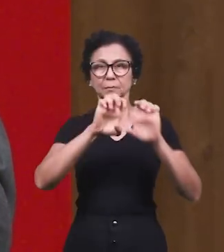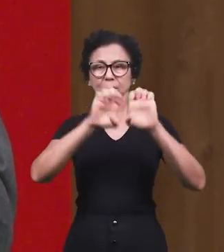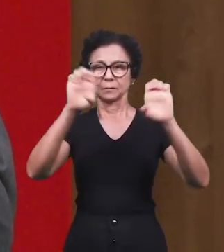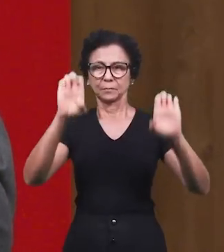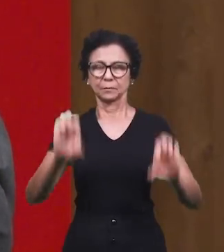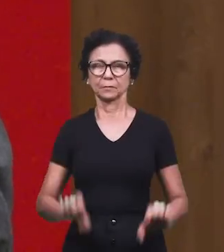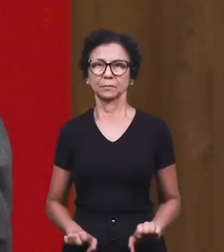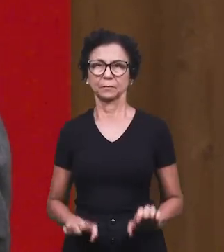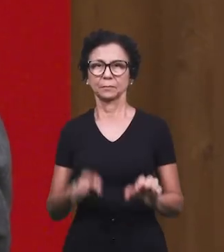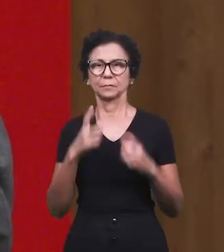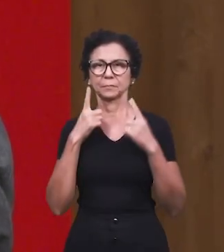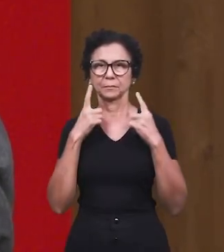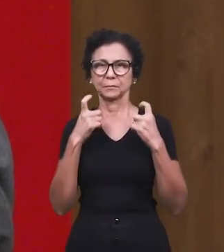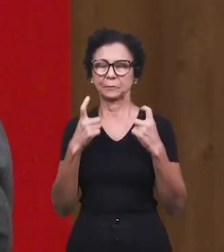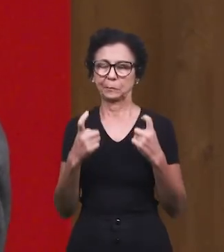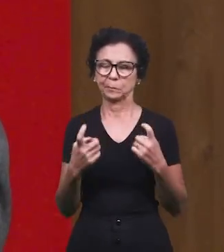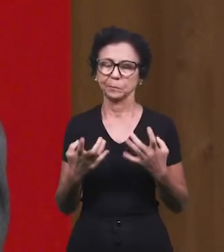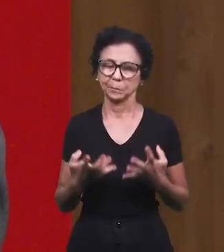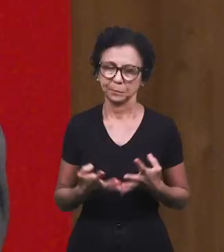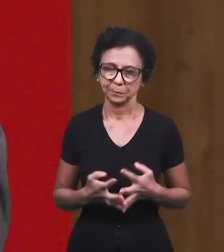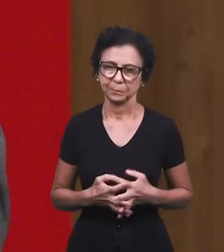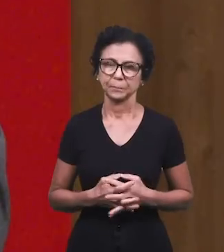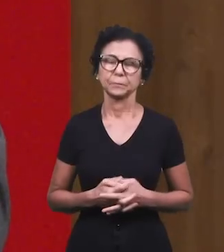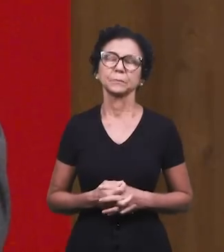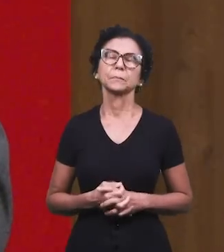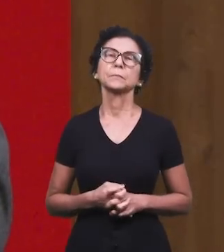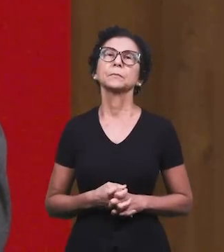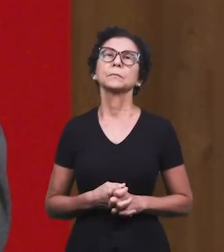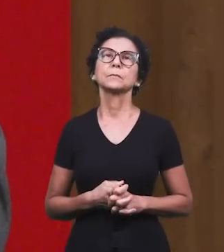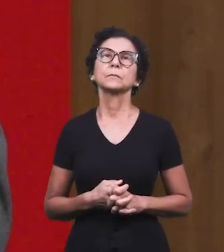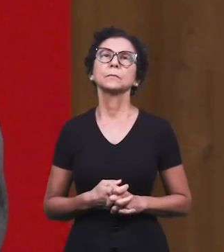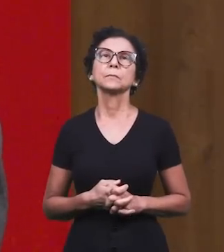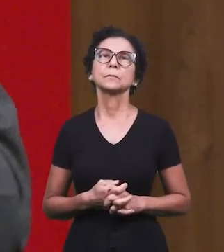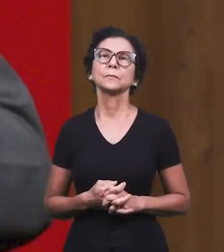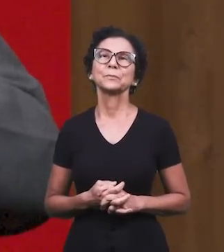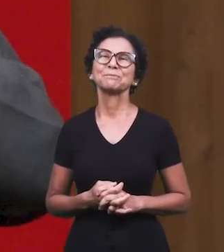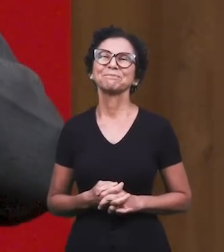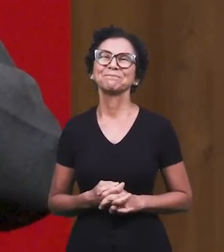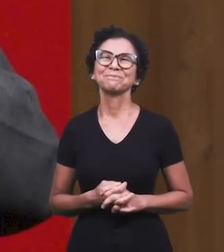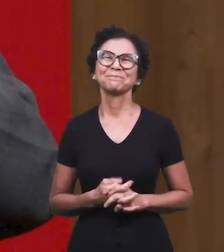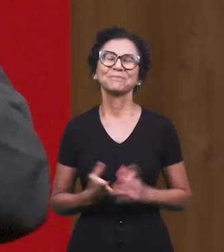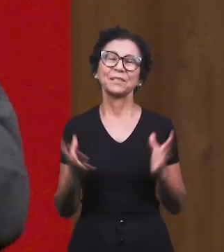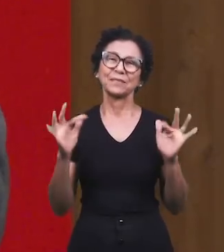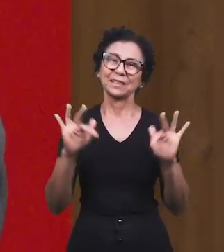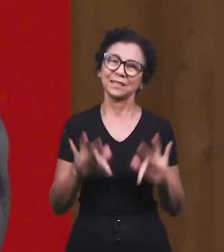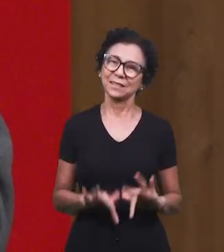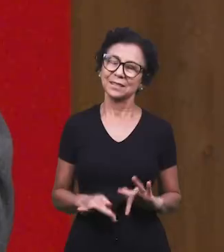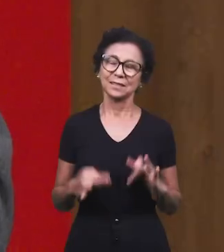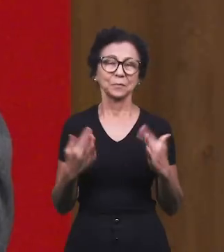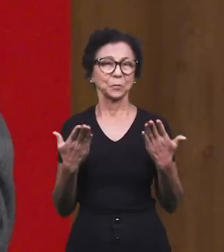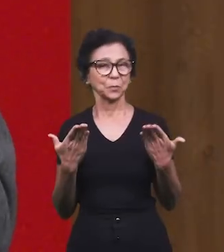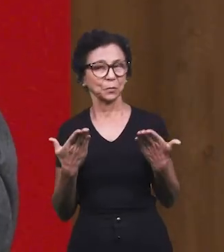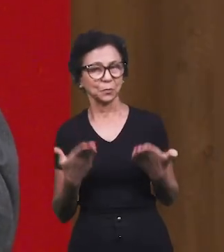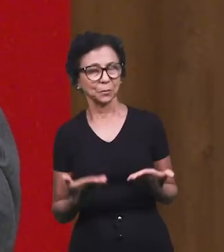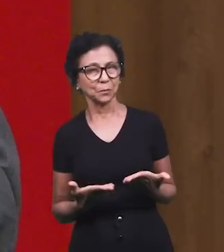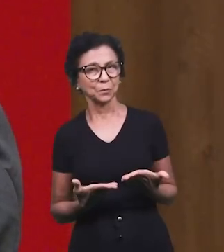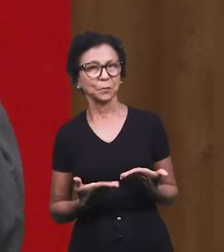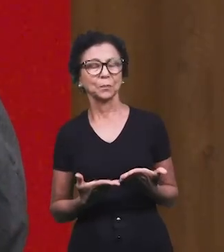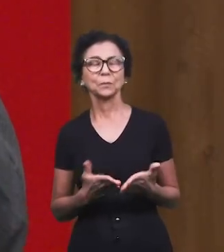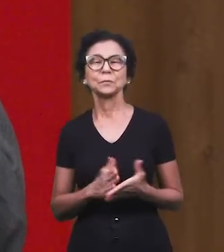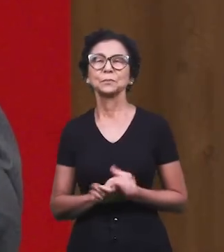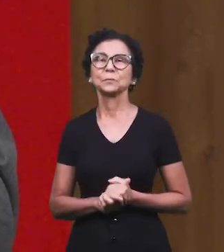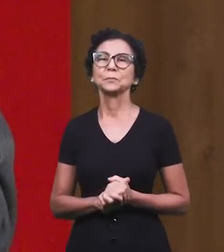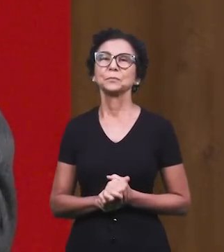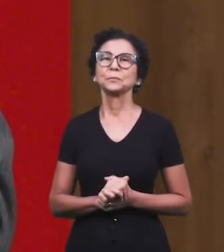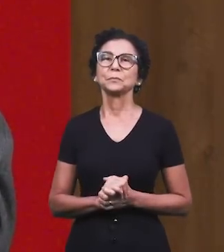estrutura muito interessante era a estrutura do Império Romano. Então nós ficamos aqui por hoje falando